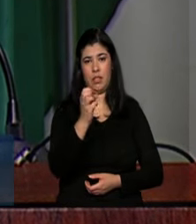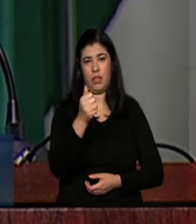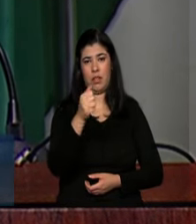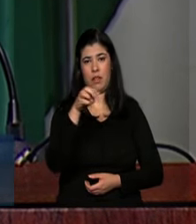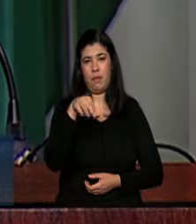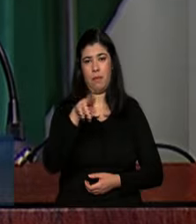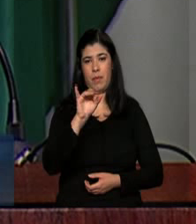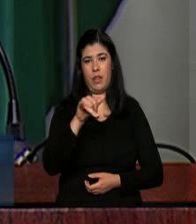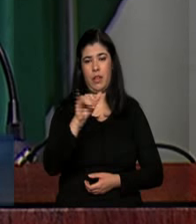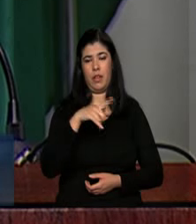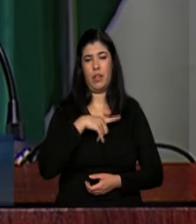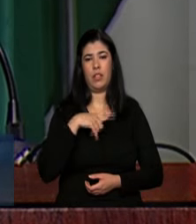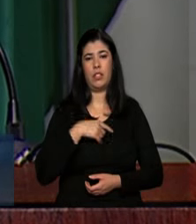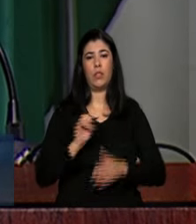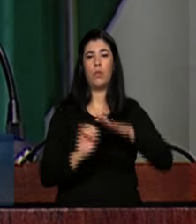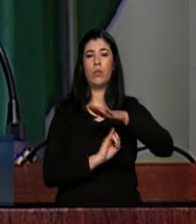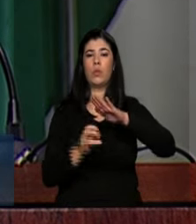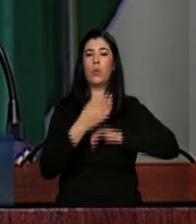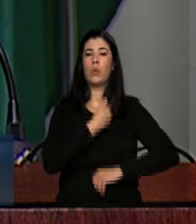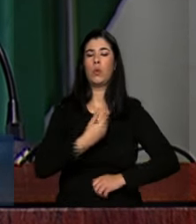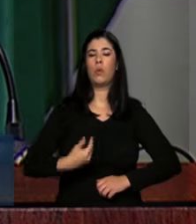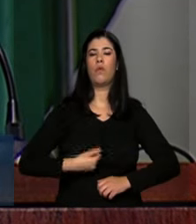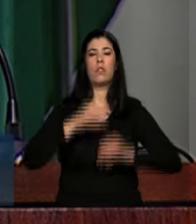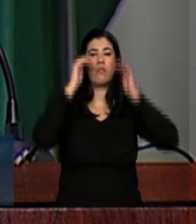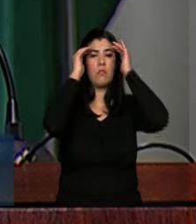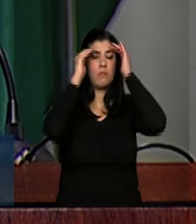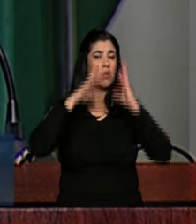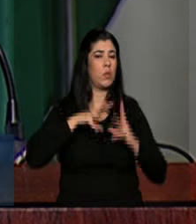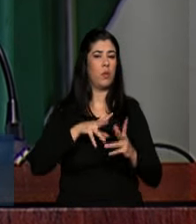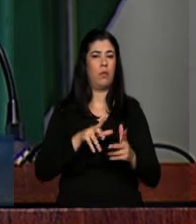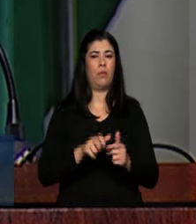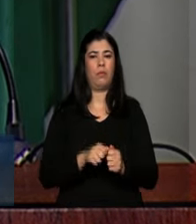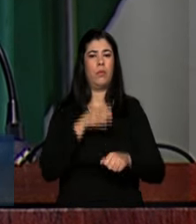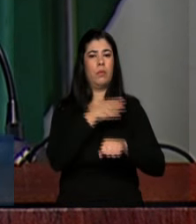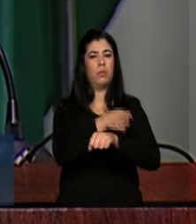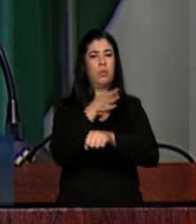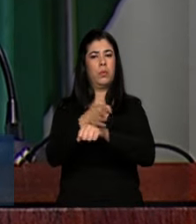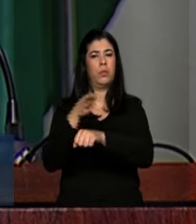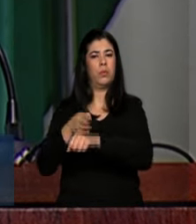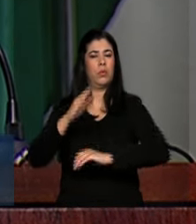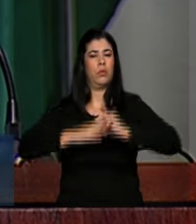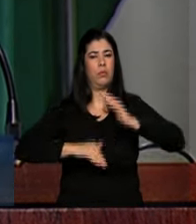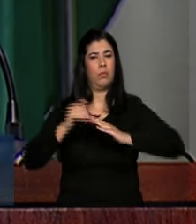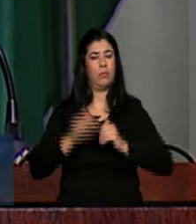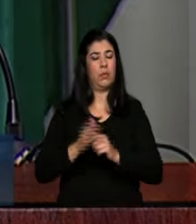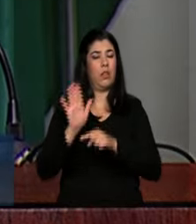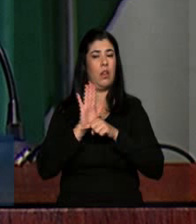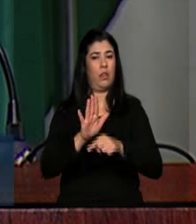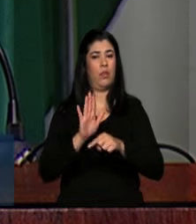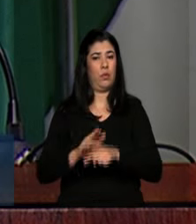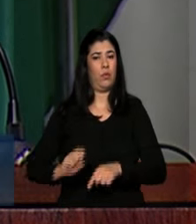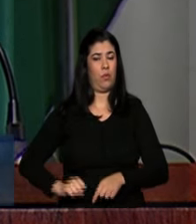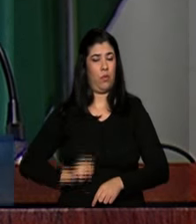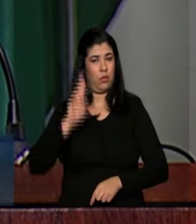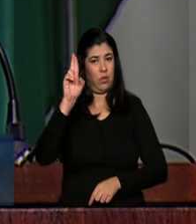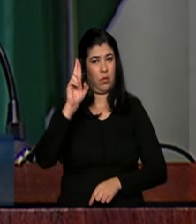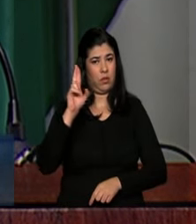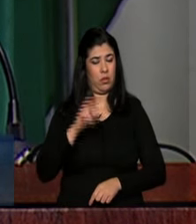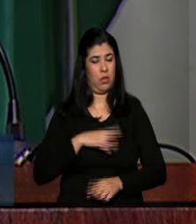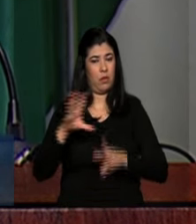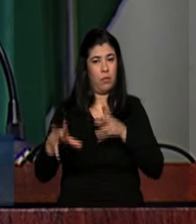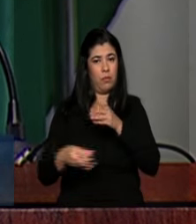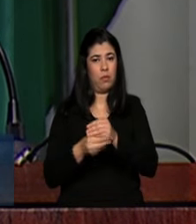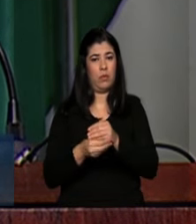respeitadas instituições do Estado brasileiro. Ao longo dos anos, a atuação da nossa diplomacia contribuiu para a definição do território